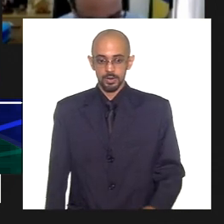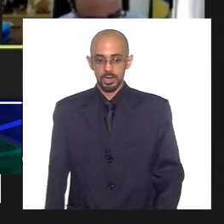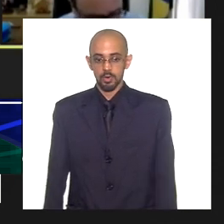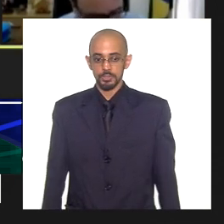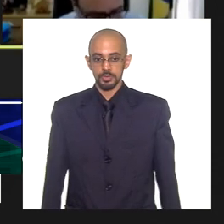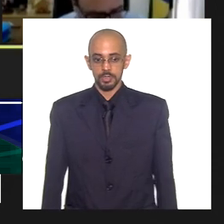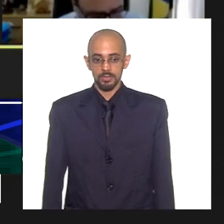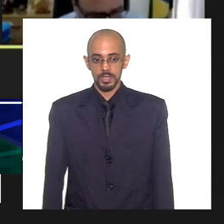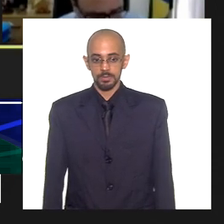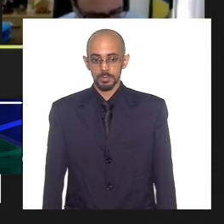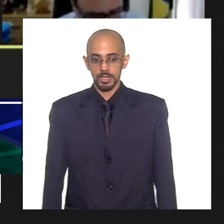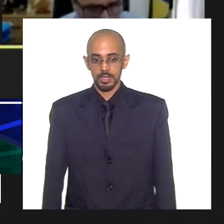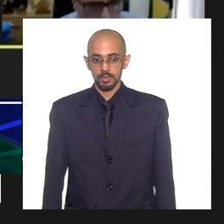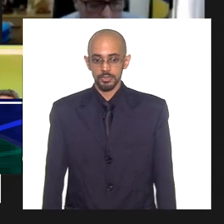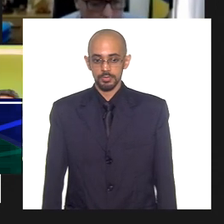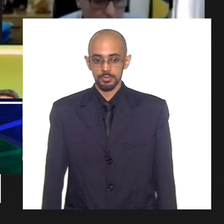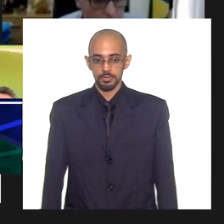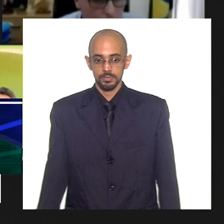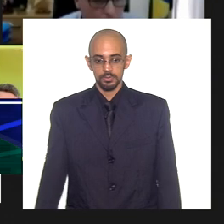Não,